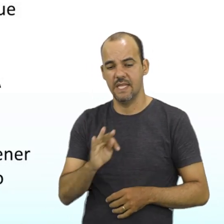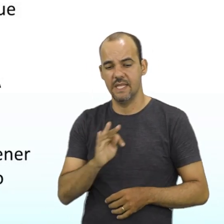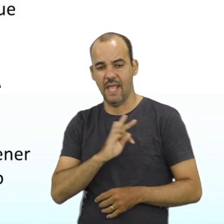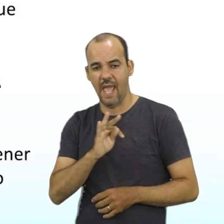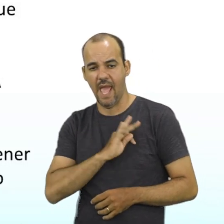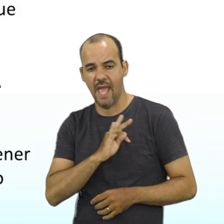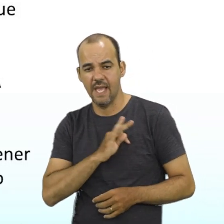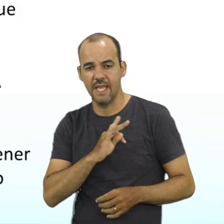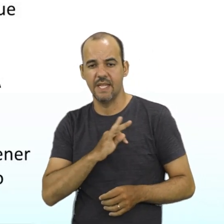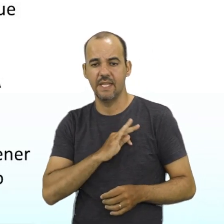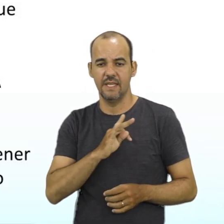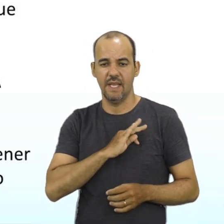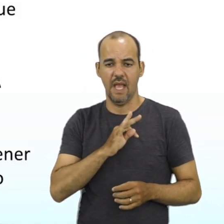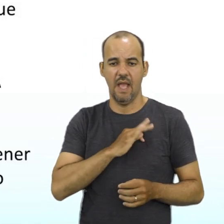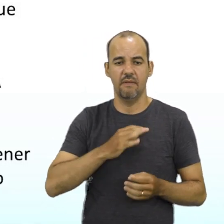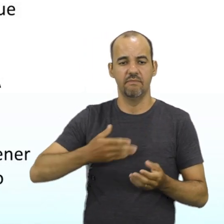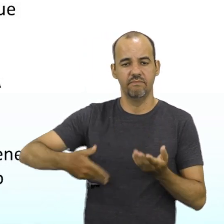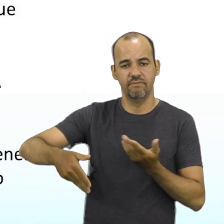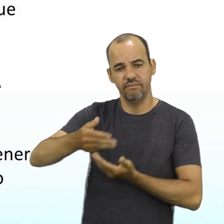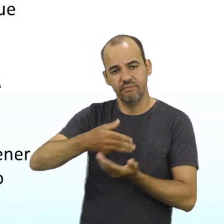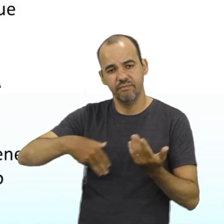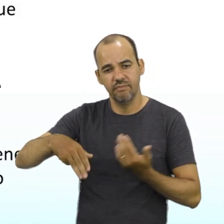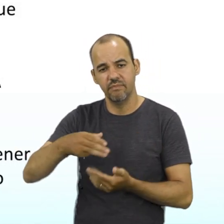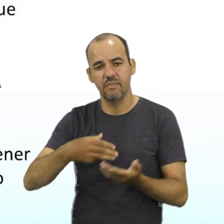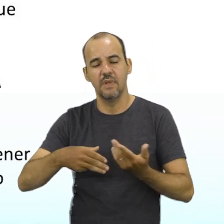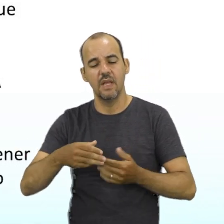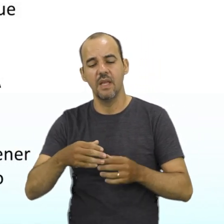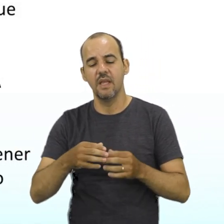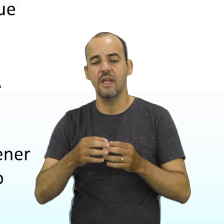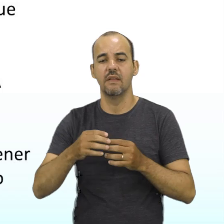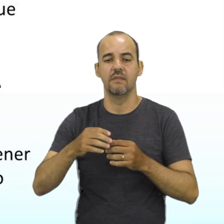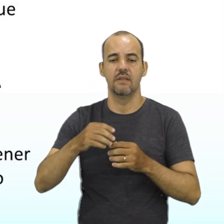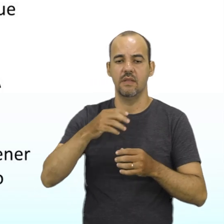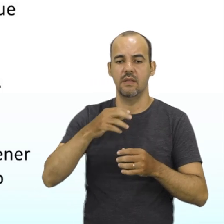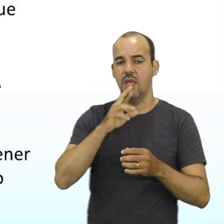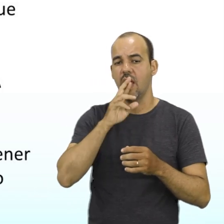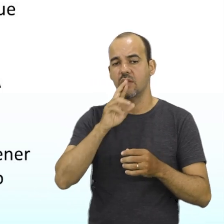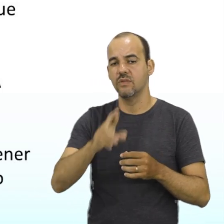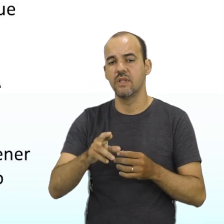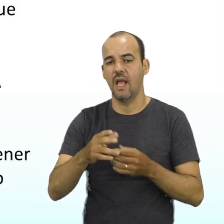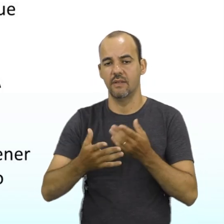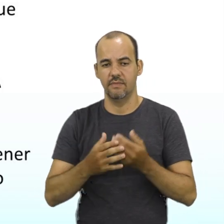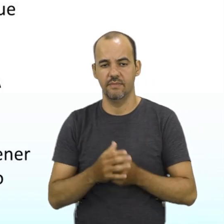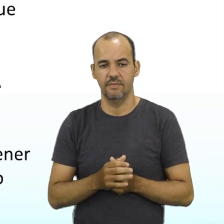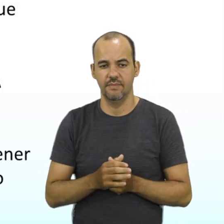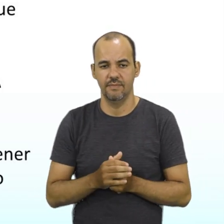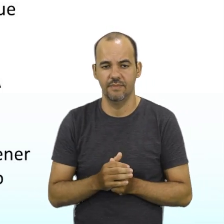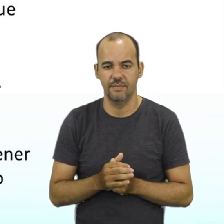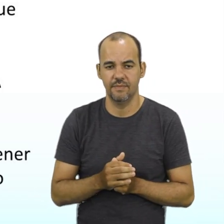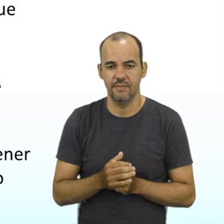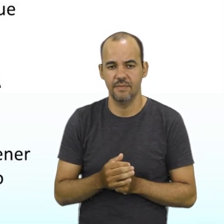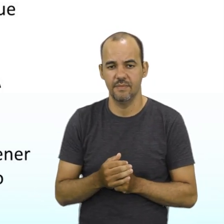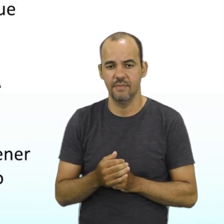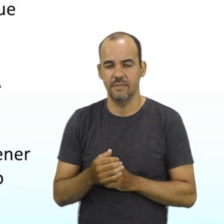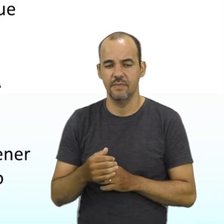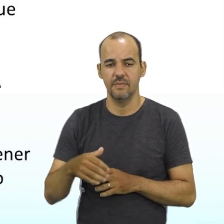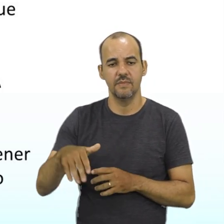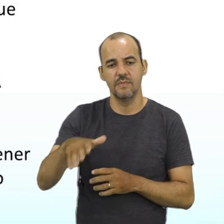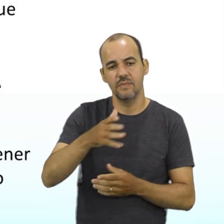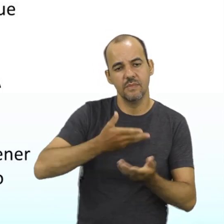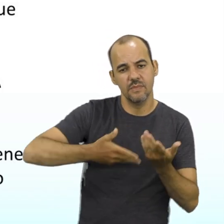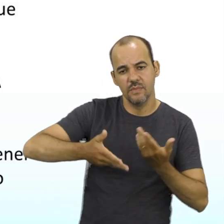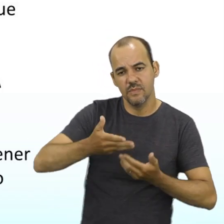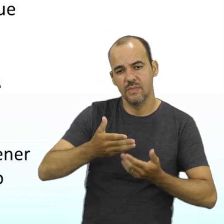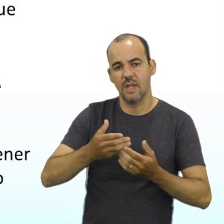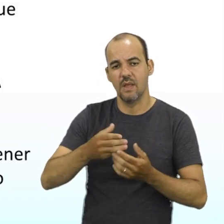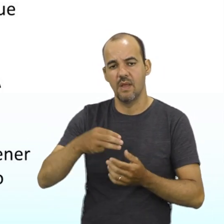resultado. Então, técnicas de manipulação e o resultado. Então, aqui fala que manipular é sembrar, num